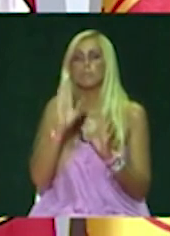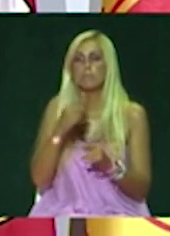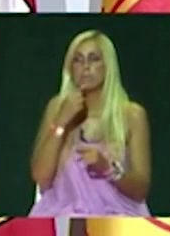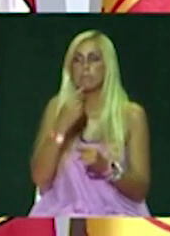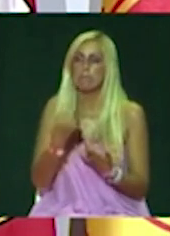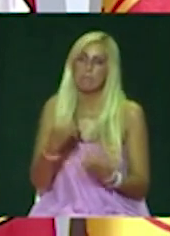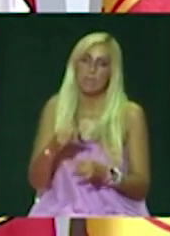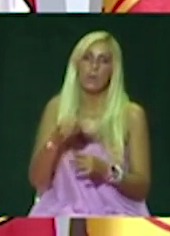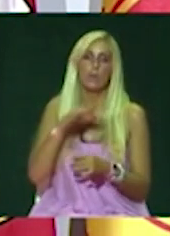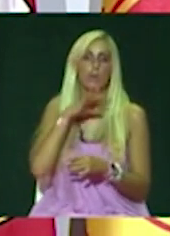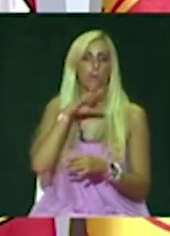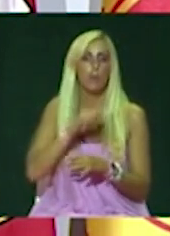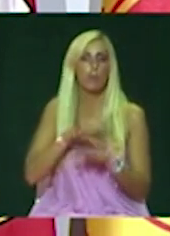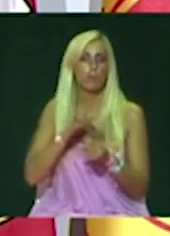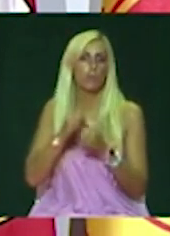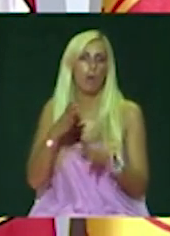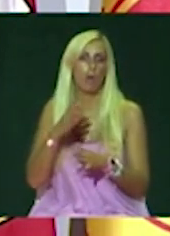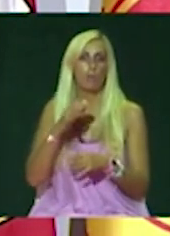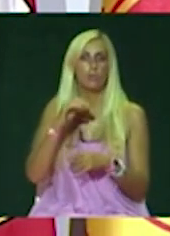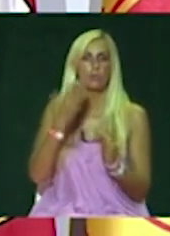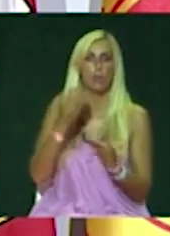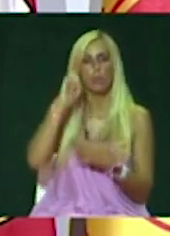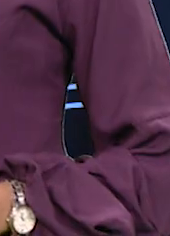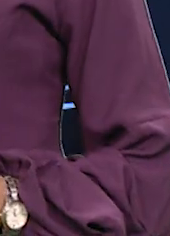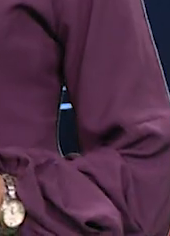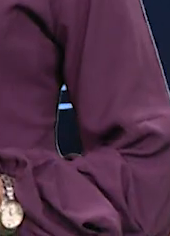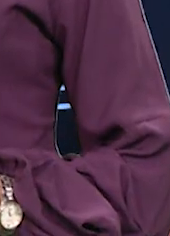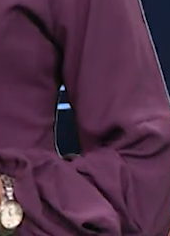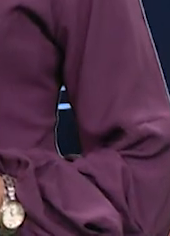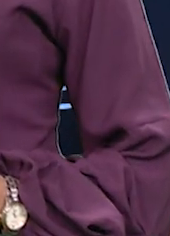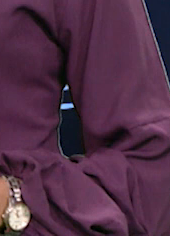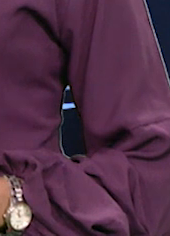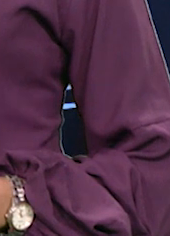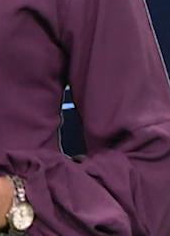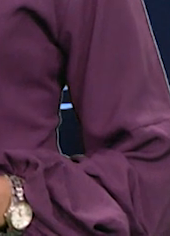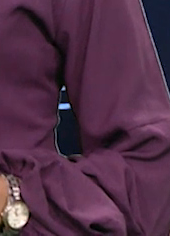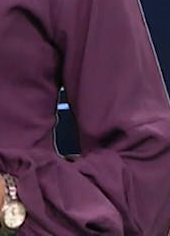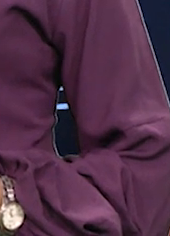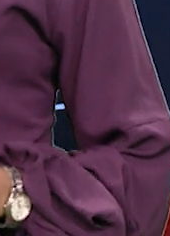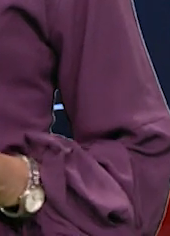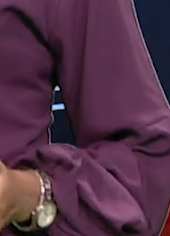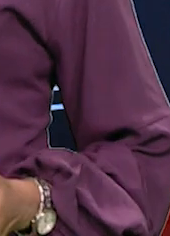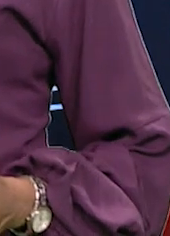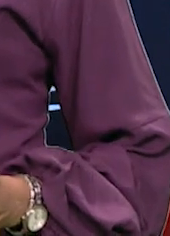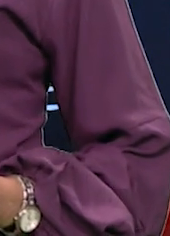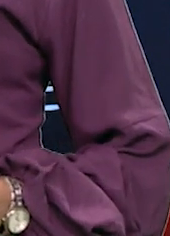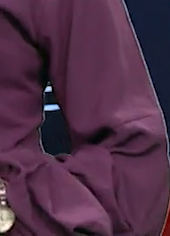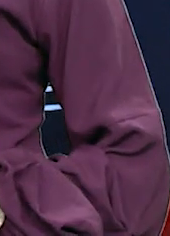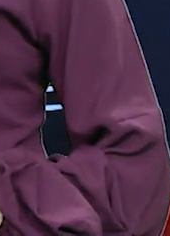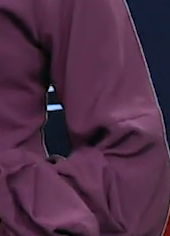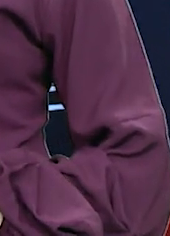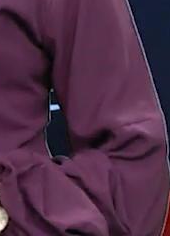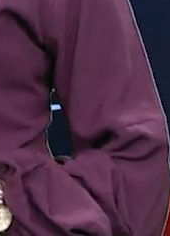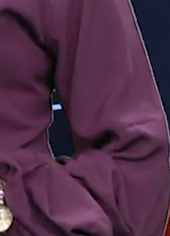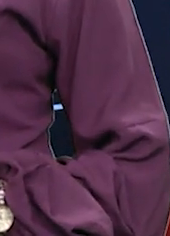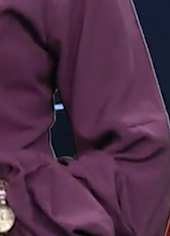quer ter por qualquer tipo de constrangimento económico. O secretário-geral do PSD de Portugal pediu a mobilização de todos